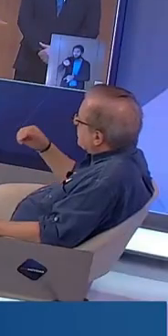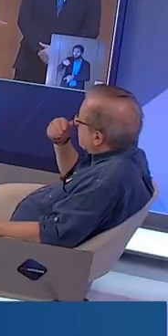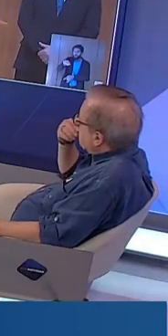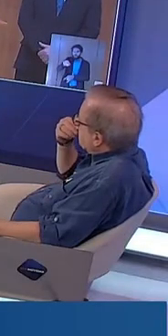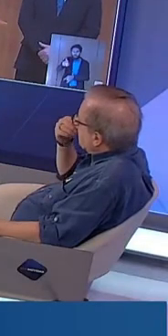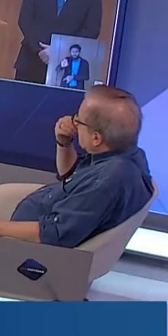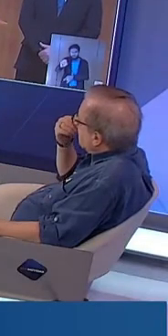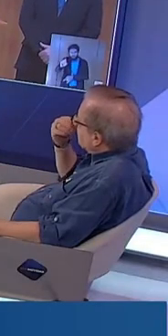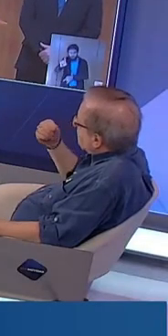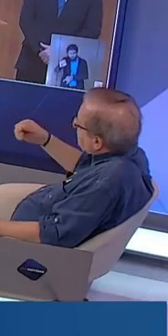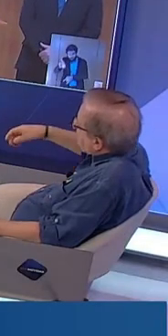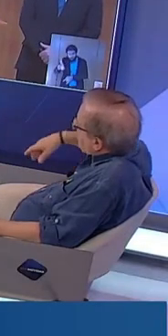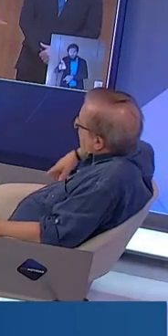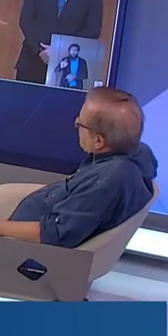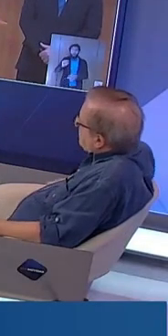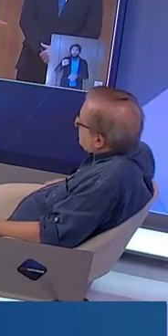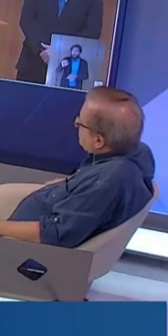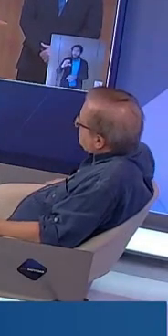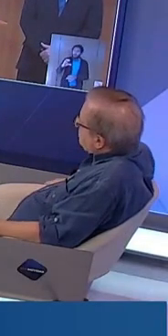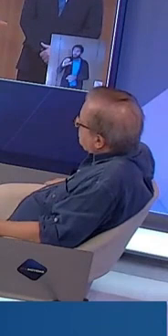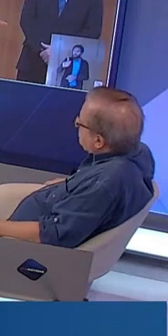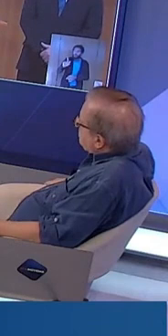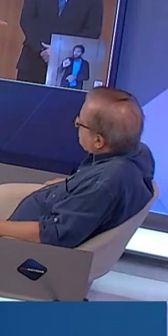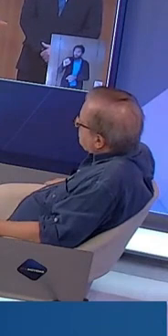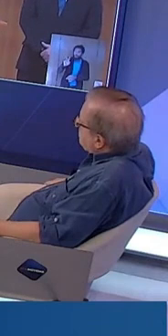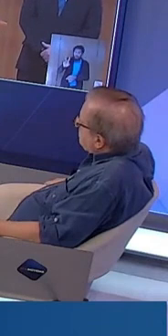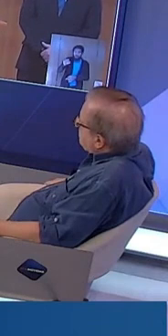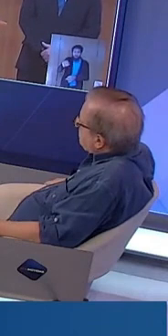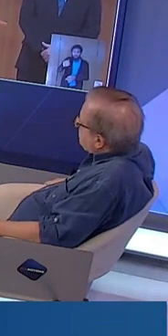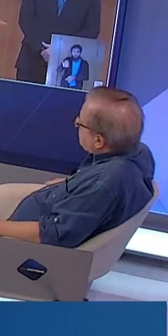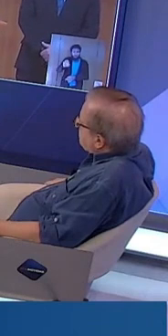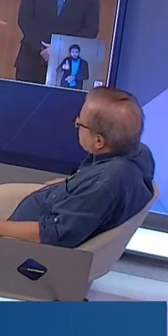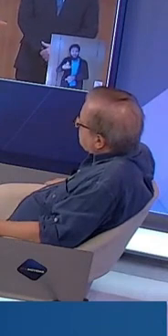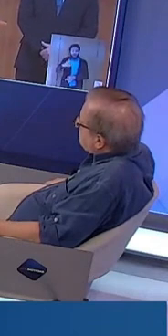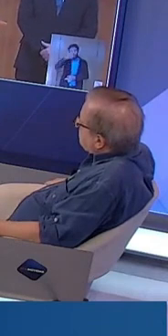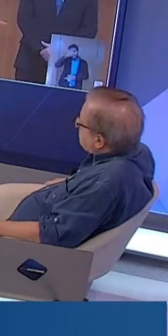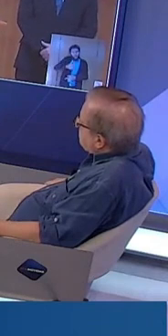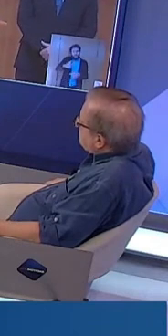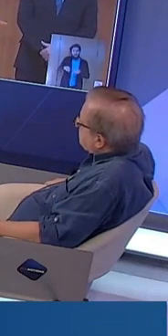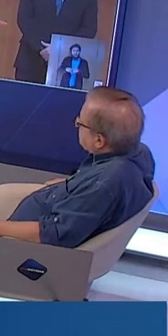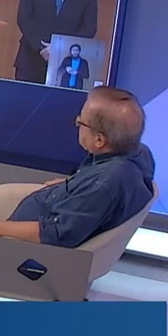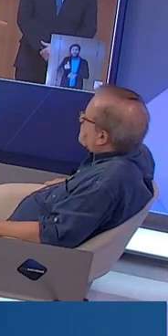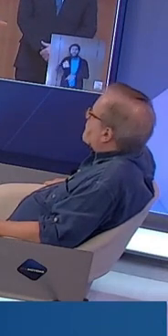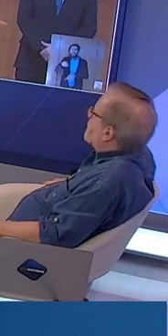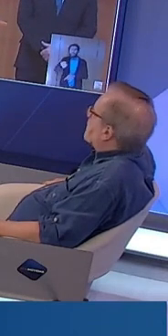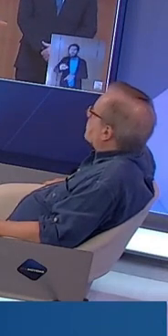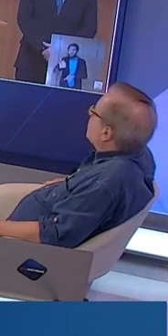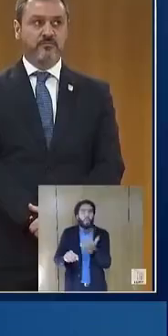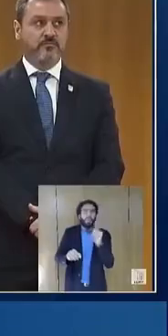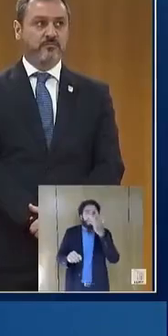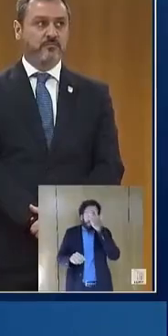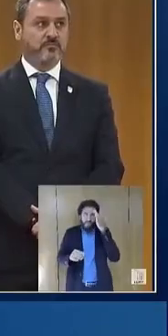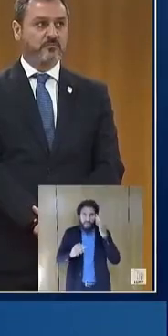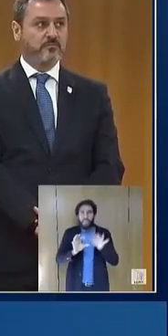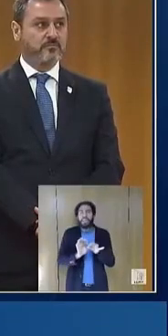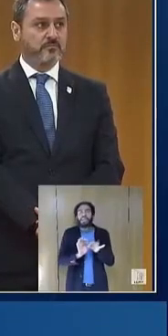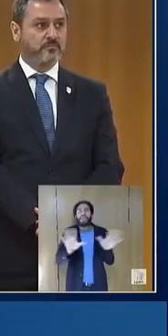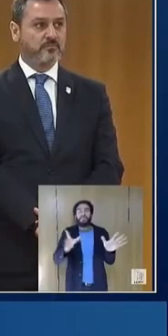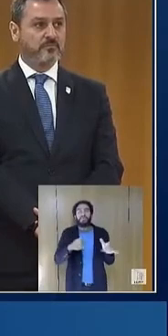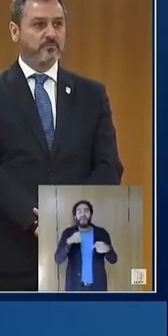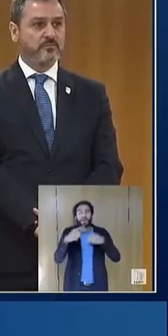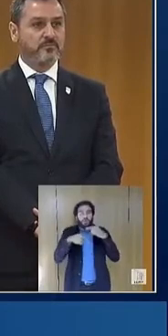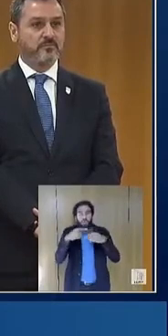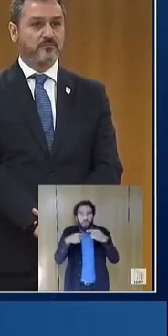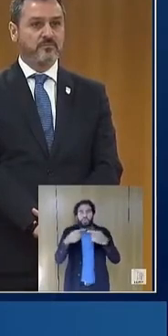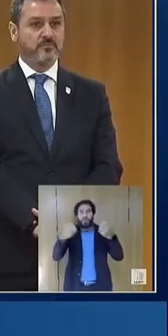Juliana. Eu acho que o Chico traz esse ponto que eu acho que é inicial para a gente explicar. Eu acho que tem muita confusão dentro